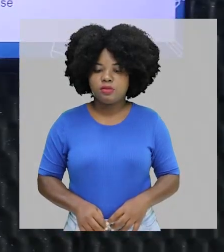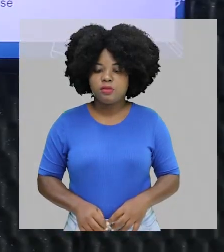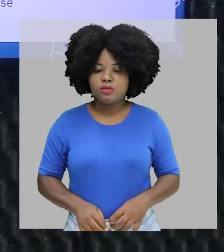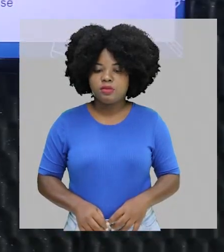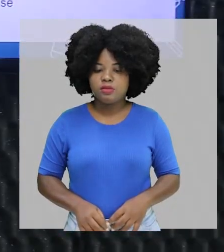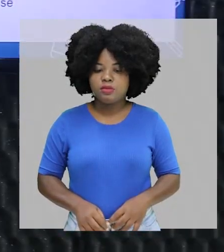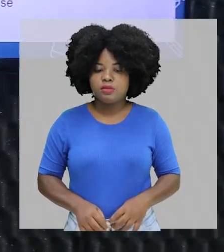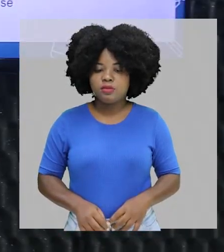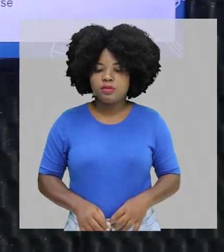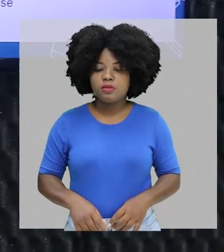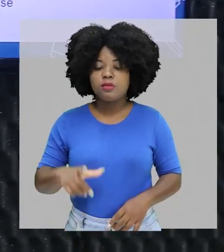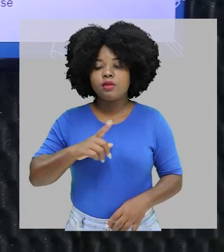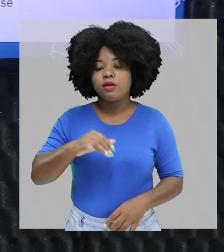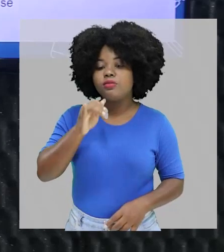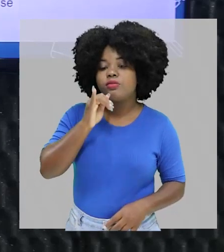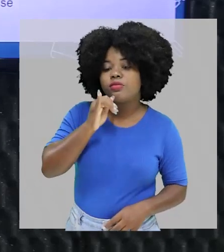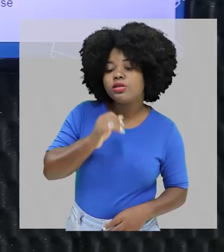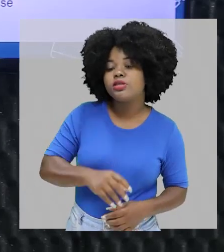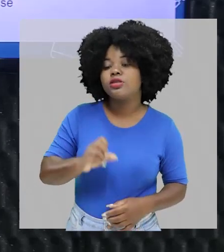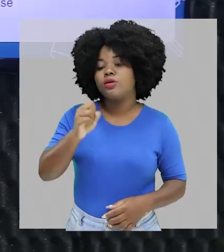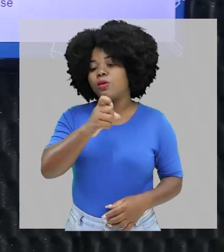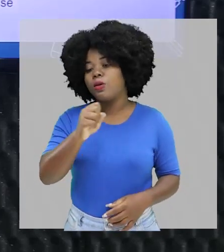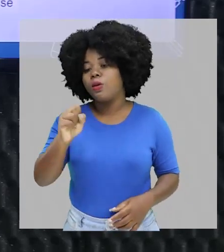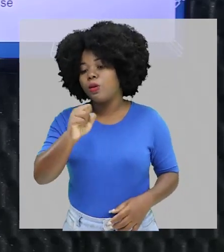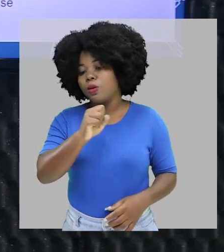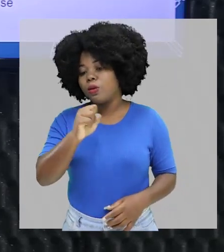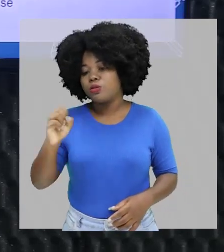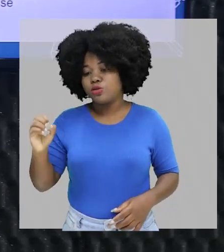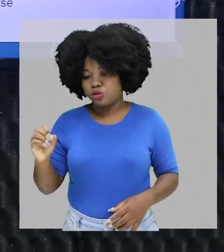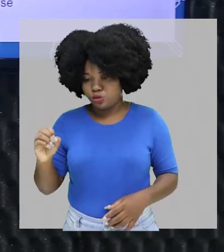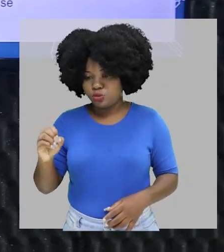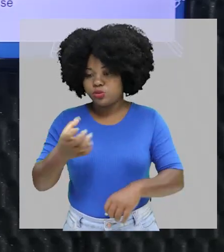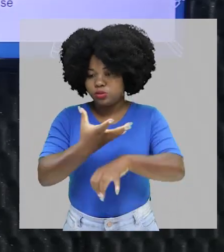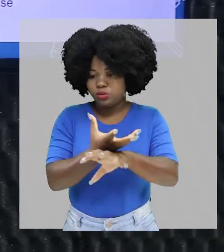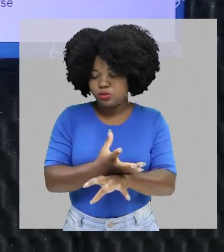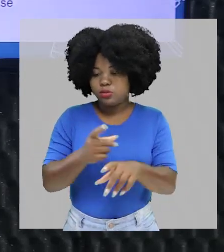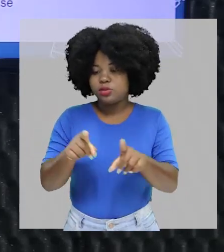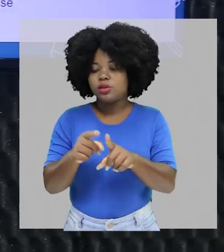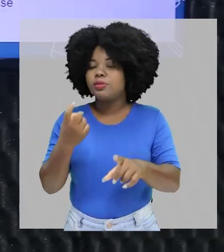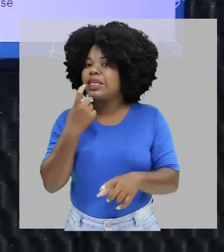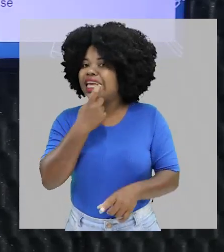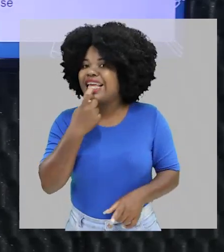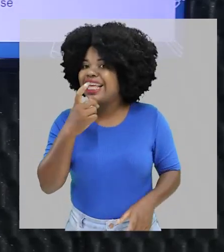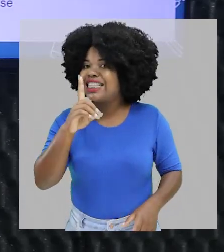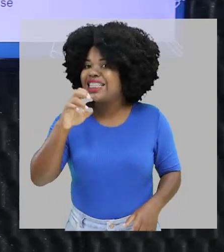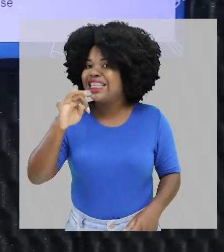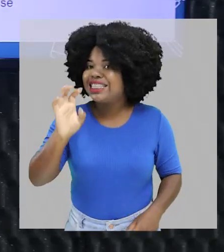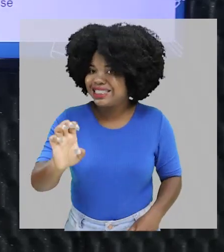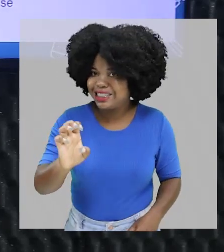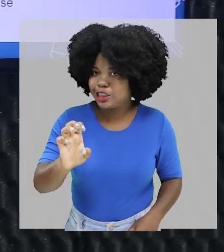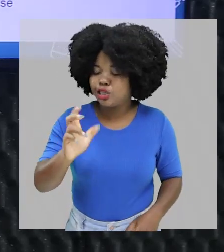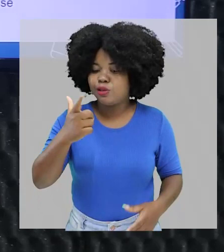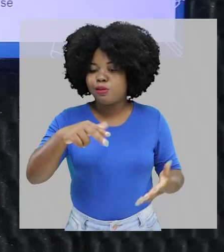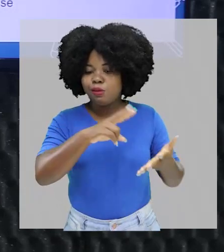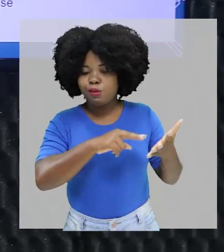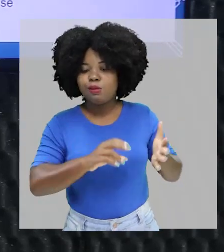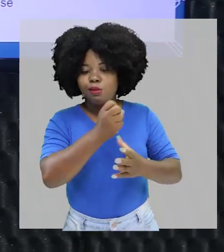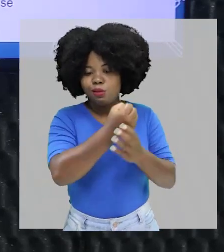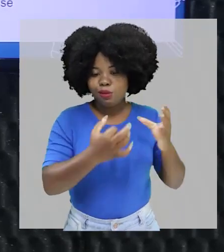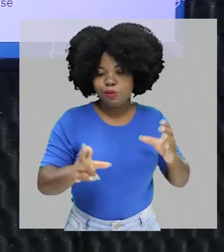exemplo, os ossos e os dentes. Em razão dessa característica, o principal uso dos